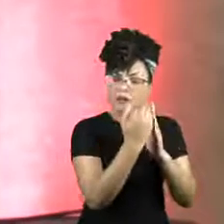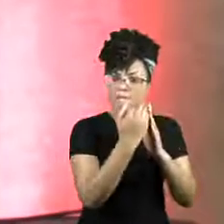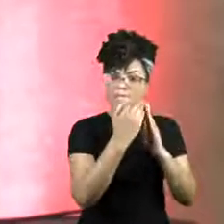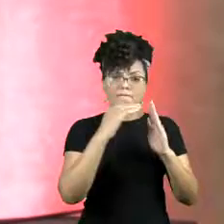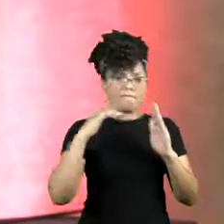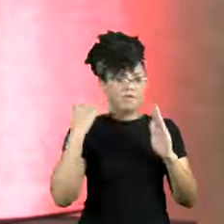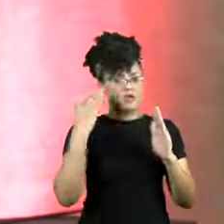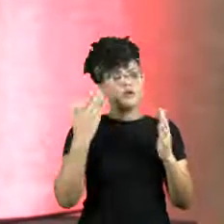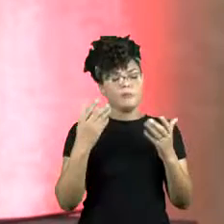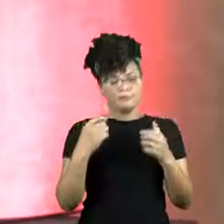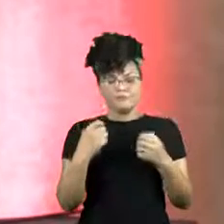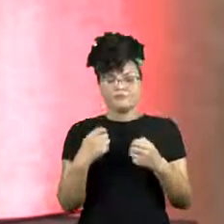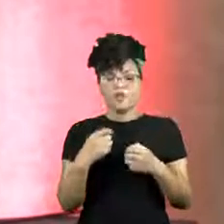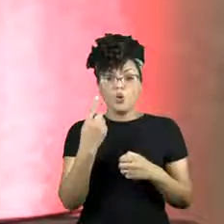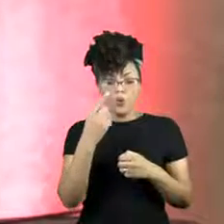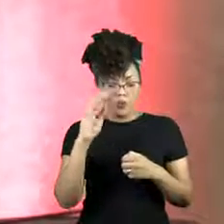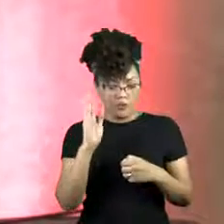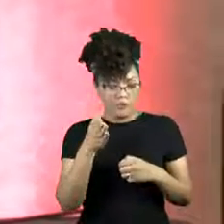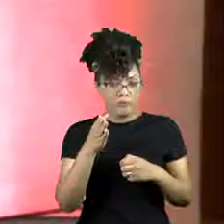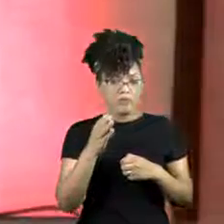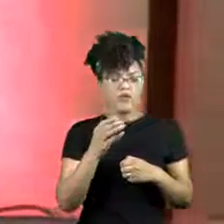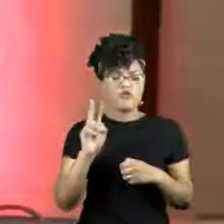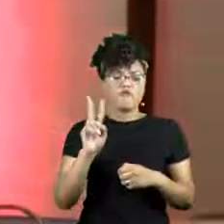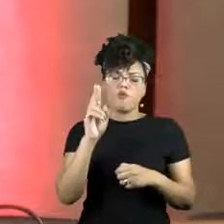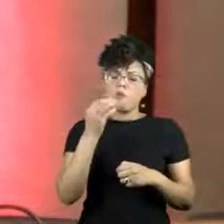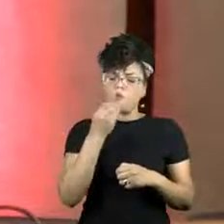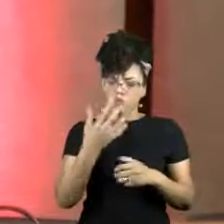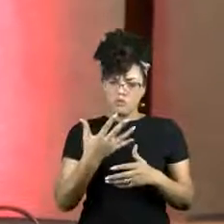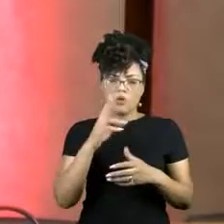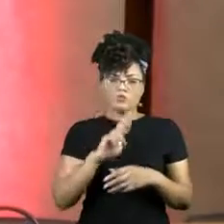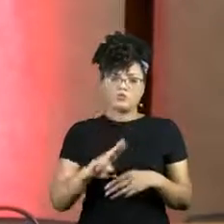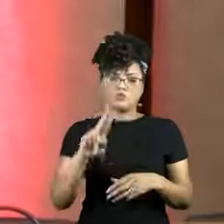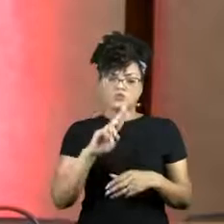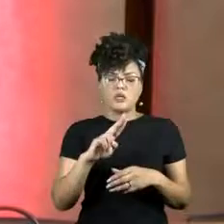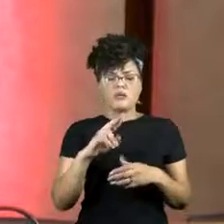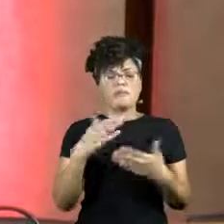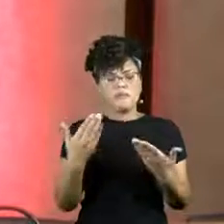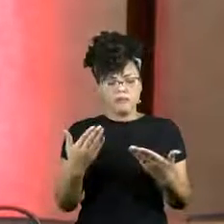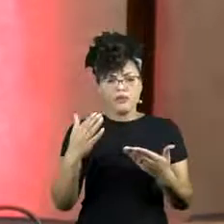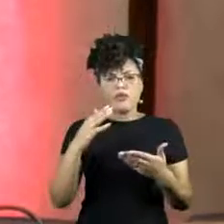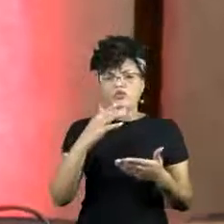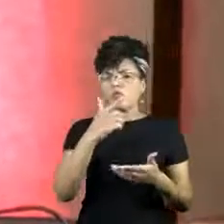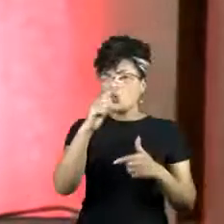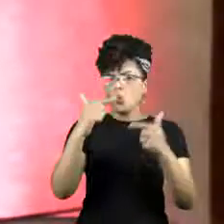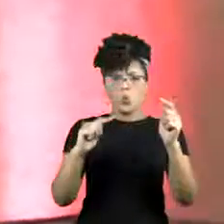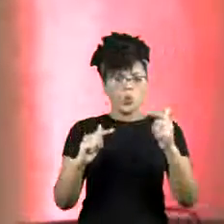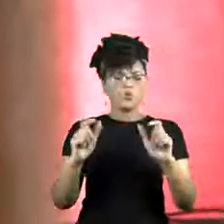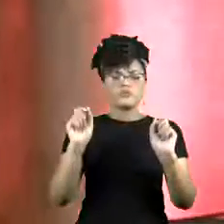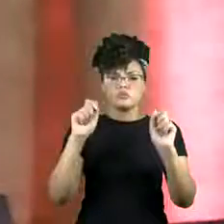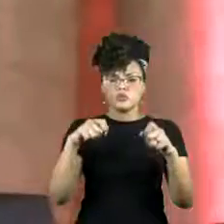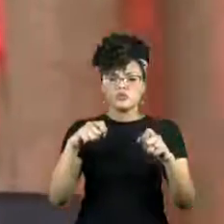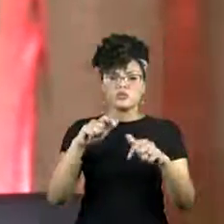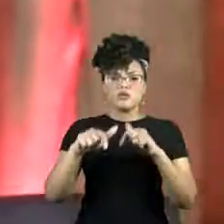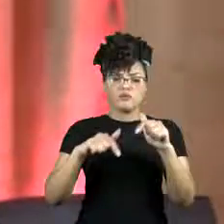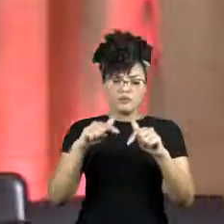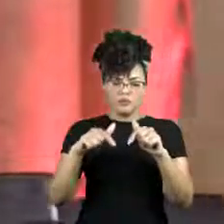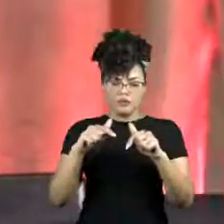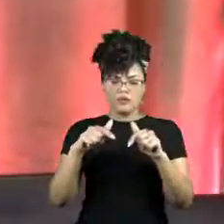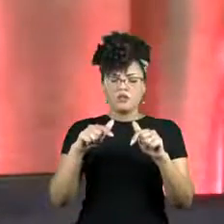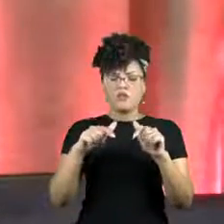1,5 como um bom valor. Tá? Mas, claro, existem muitos outros onde a gente pode trabalhar esses